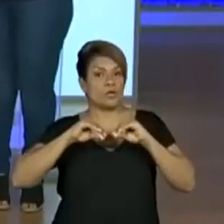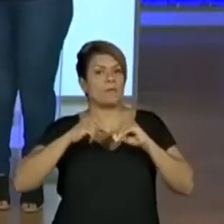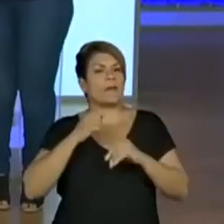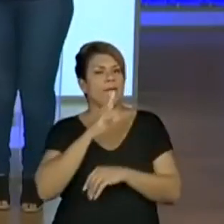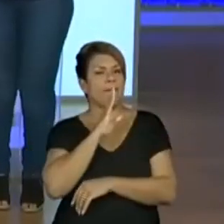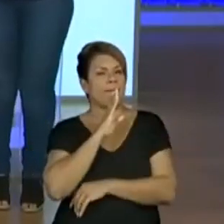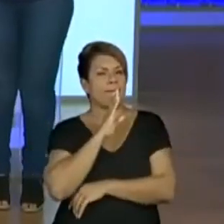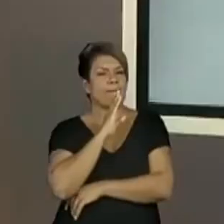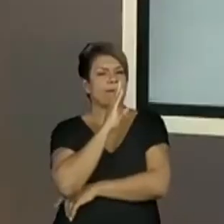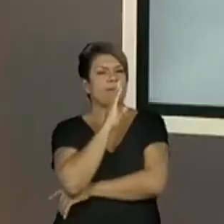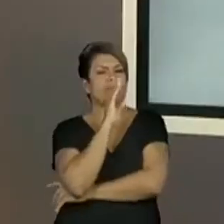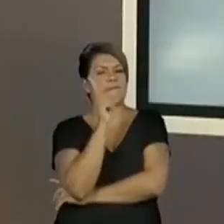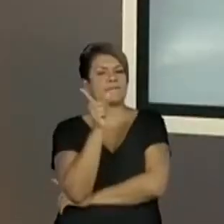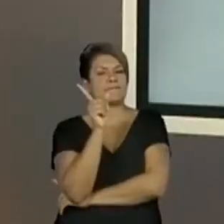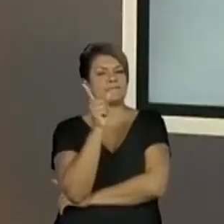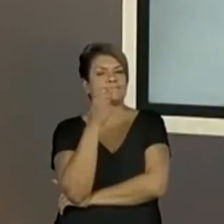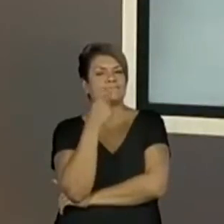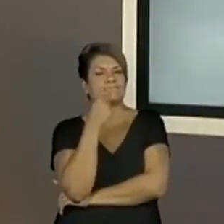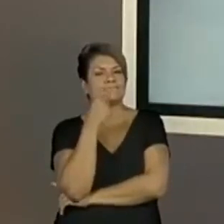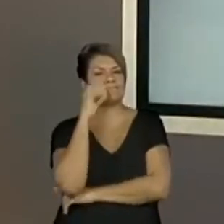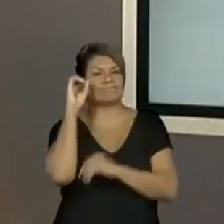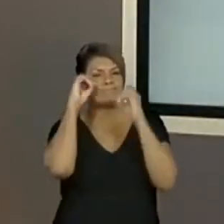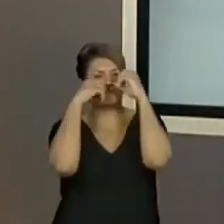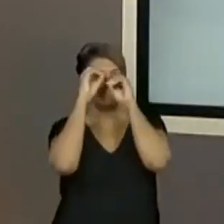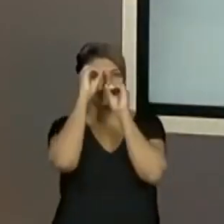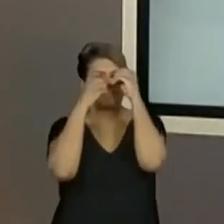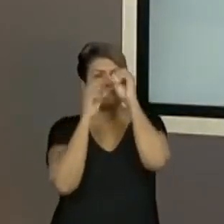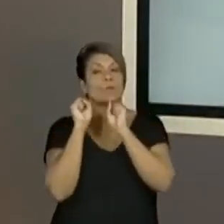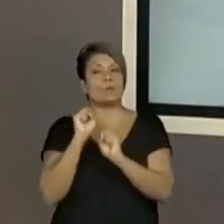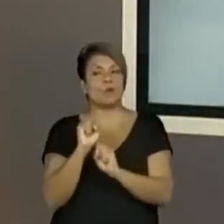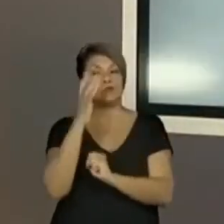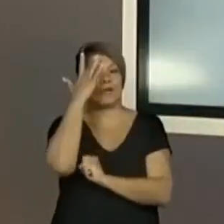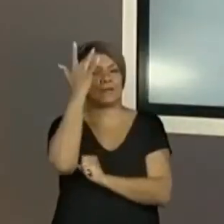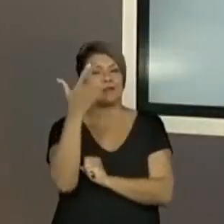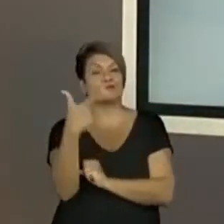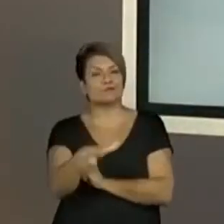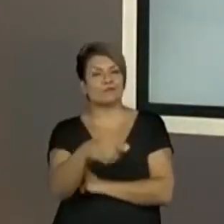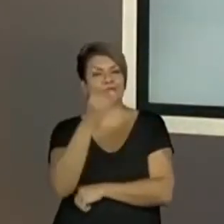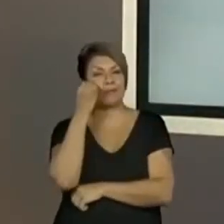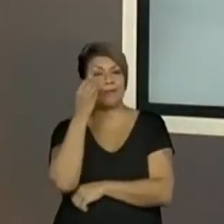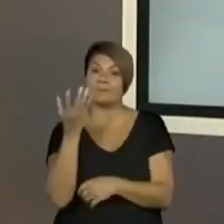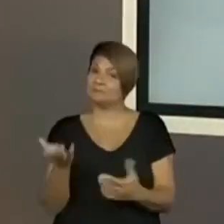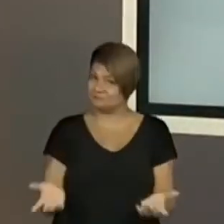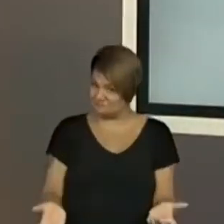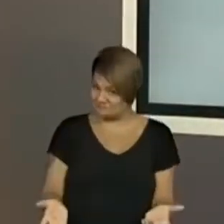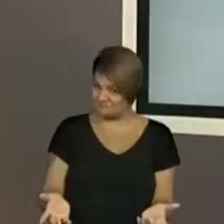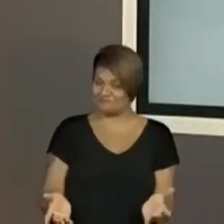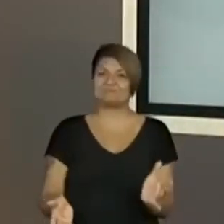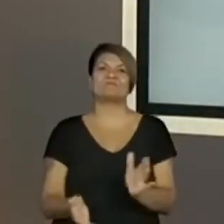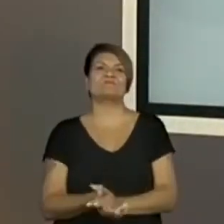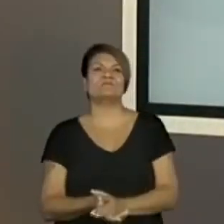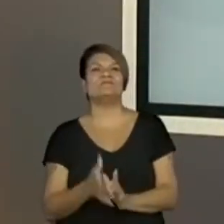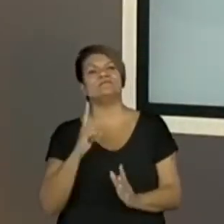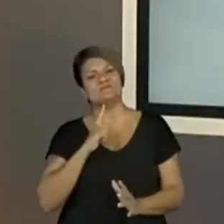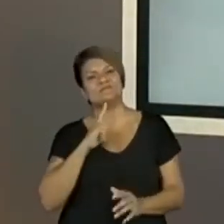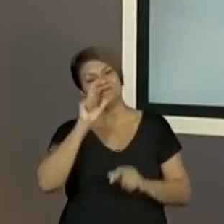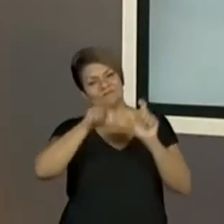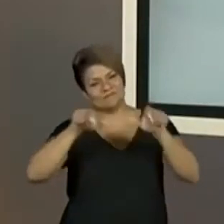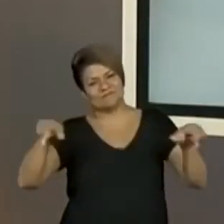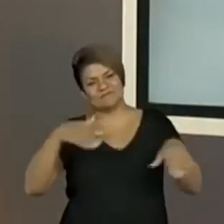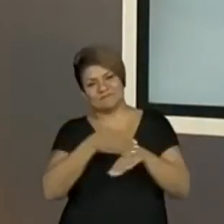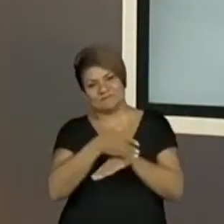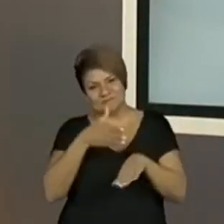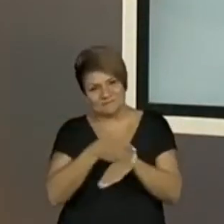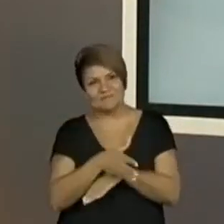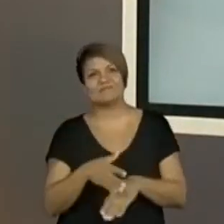Noturno. Ele pode voltar e fazer outras, mas o que é gostoso? Você tem vários momentos, o personagem participa da história quando